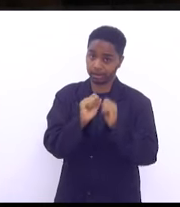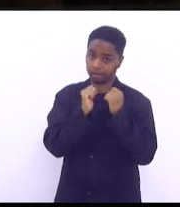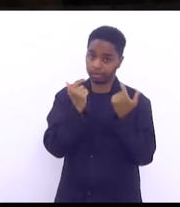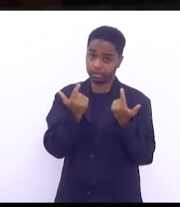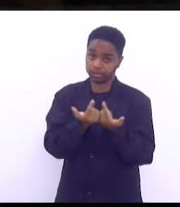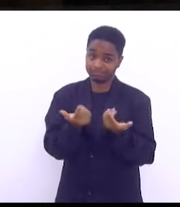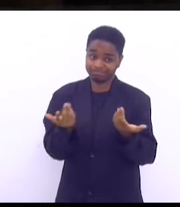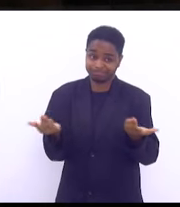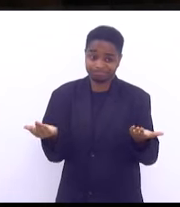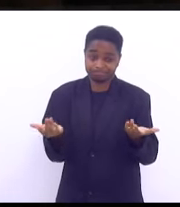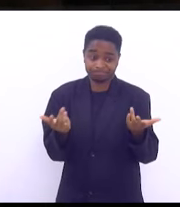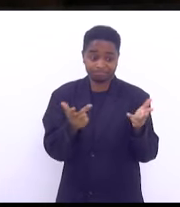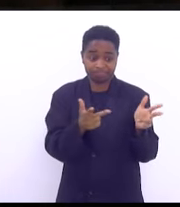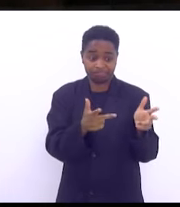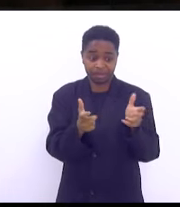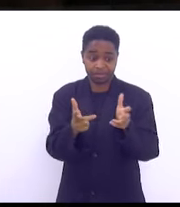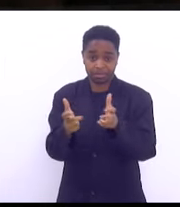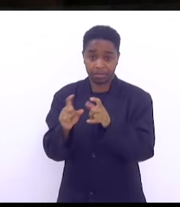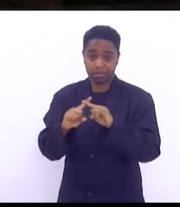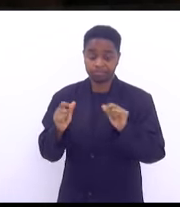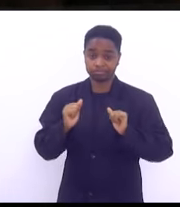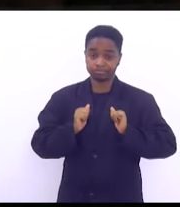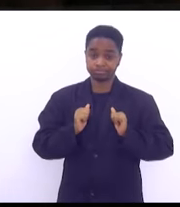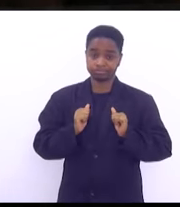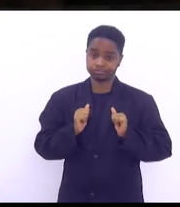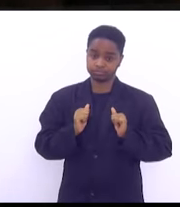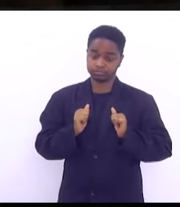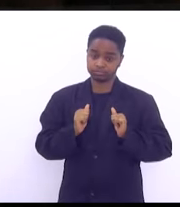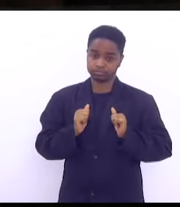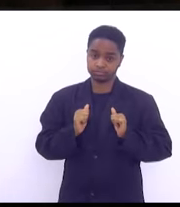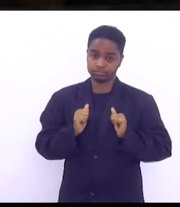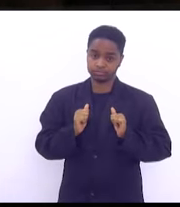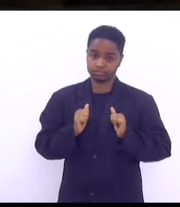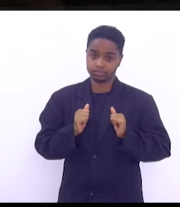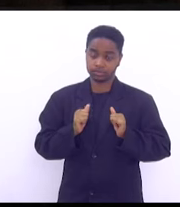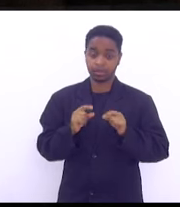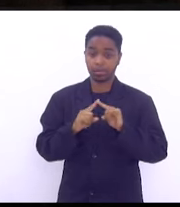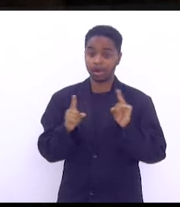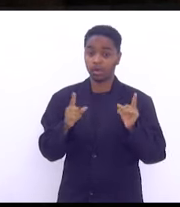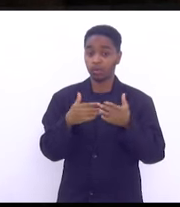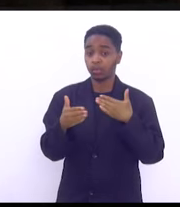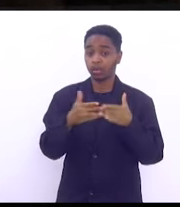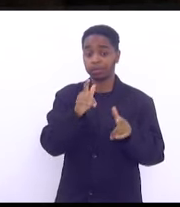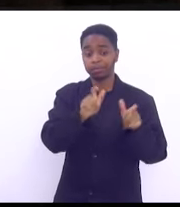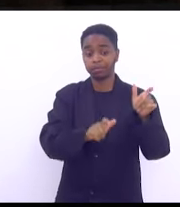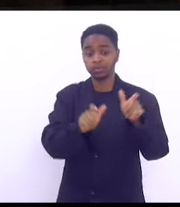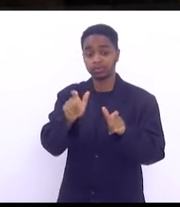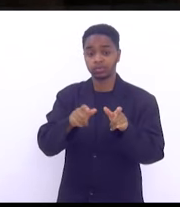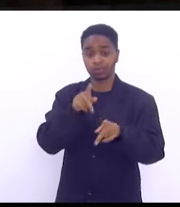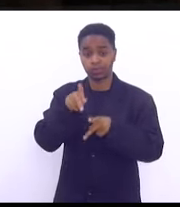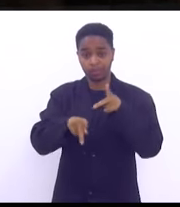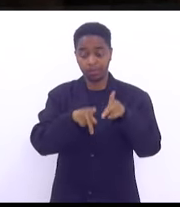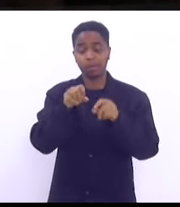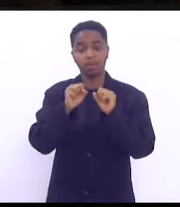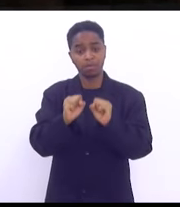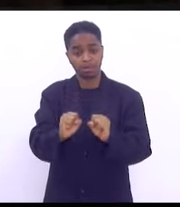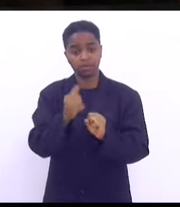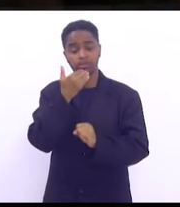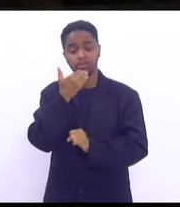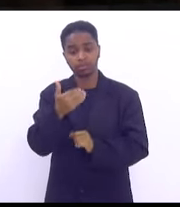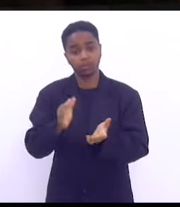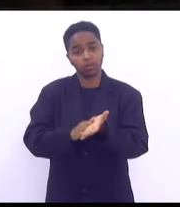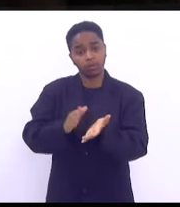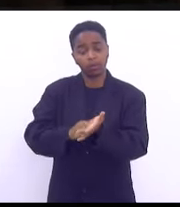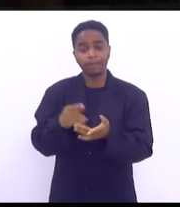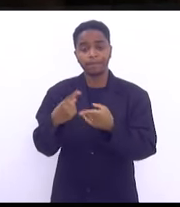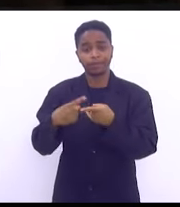vê isso tudo e não age. Quando qualquer um do povo pode demandar e cobrar, porque